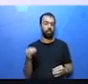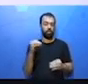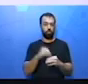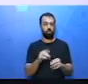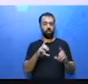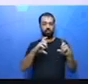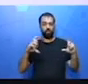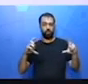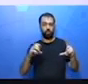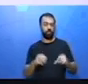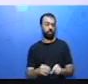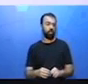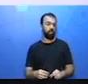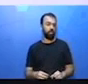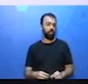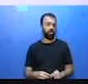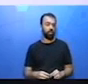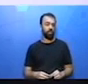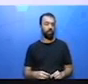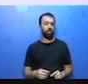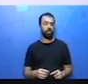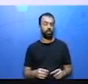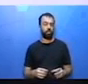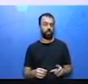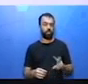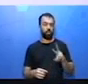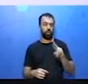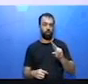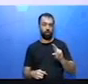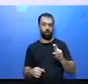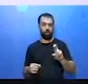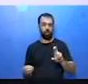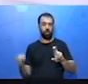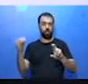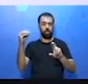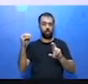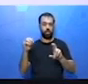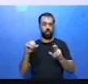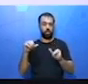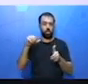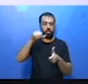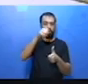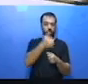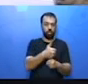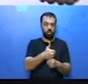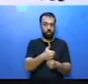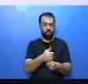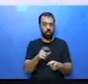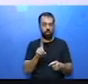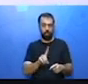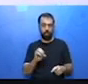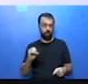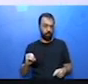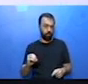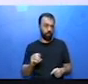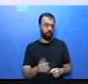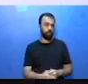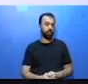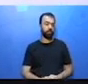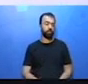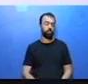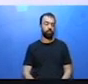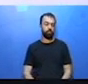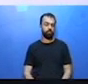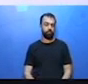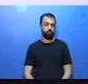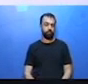fórmula. Então, no lugar do R, coloco 10. O π, só não vou substituir por